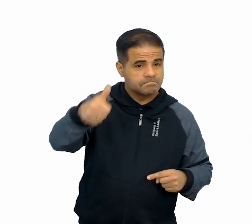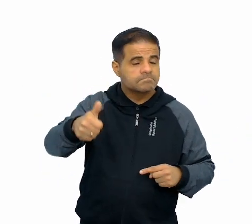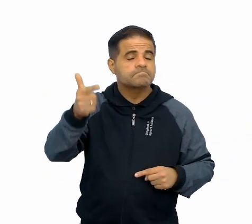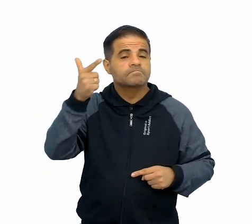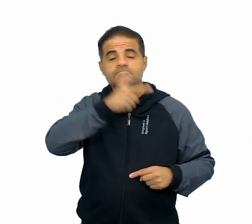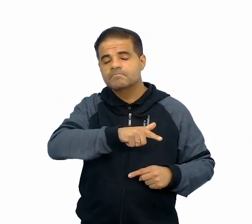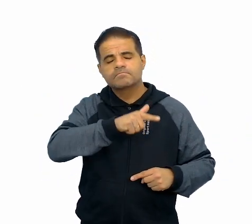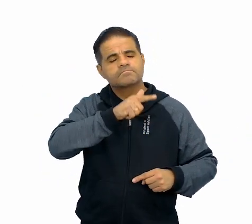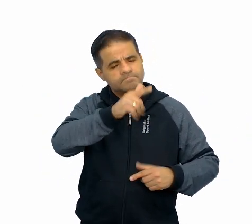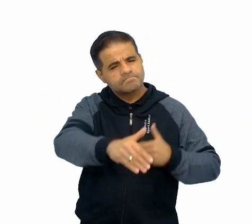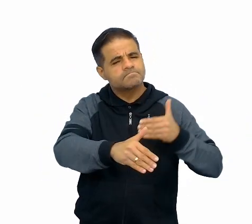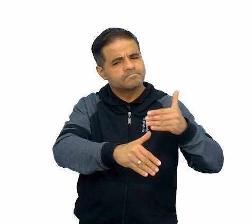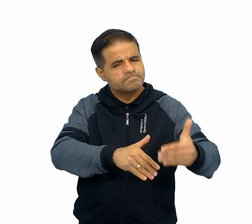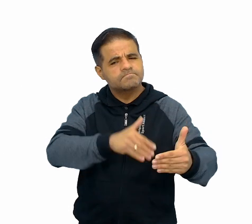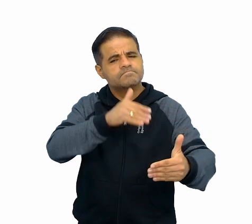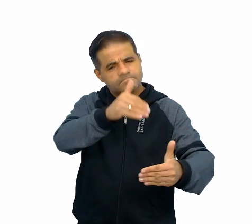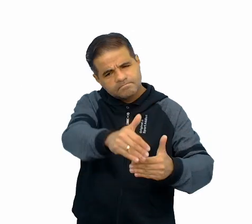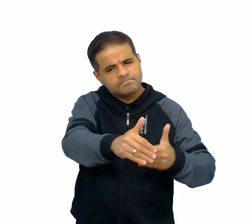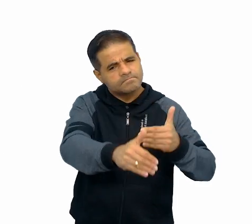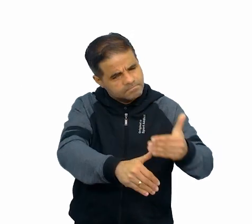possam avançar.